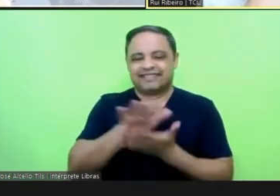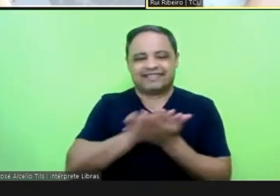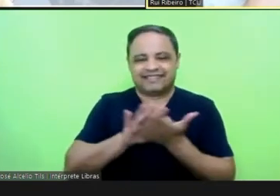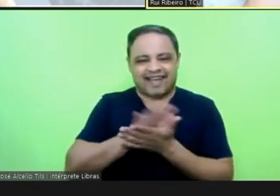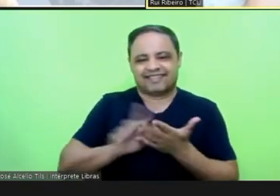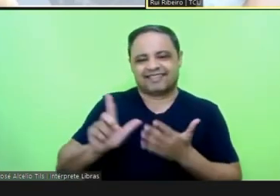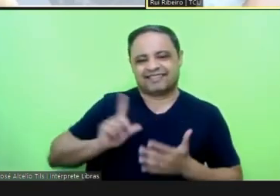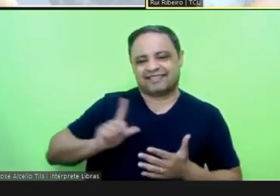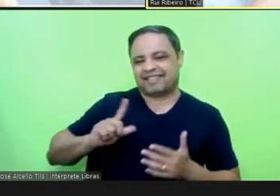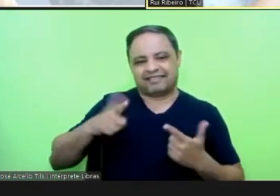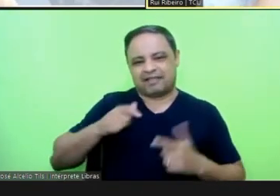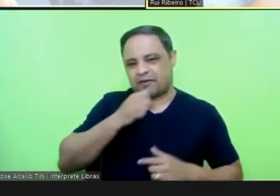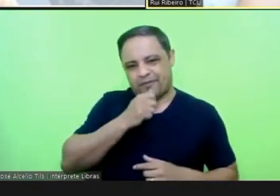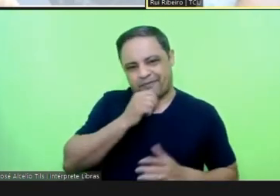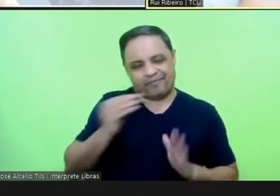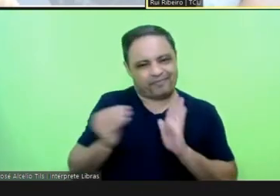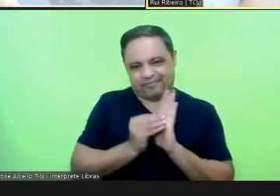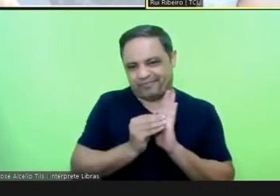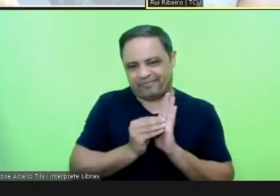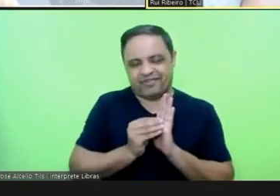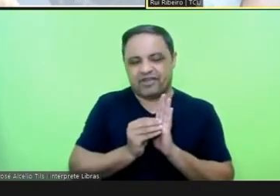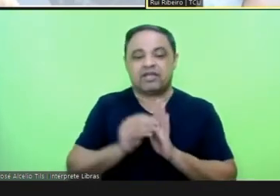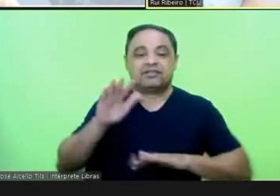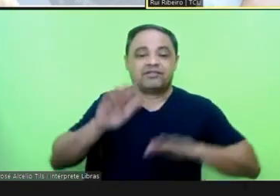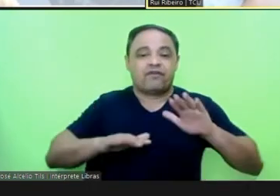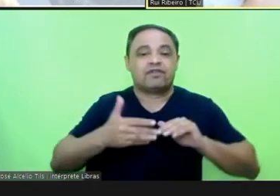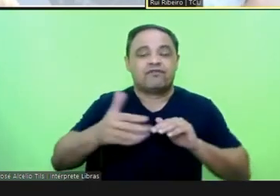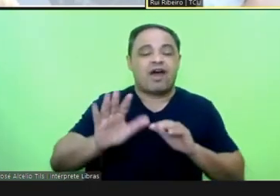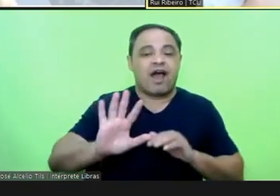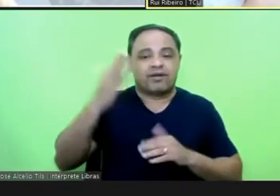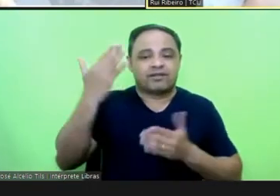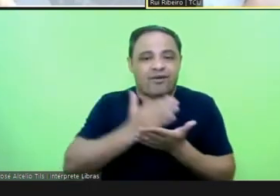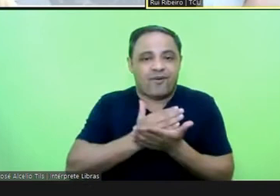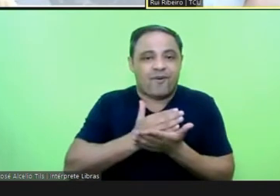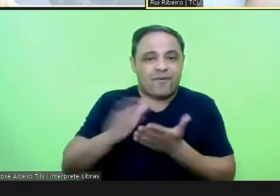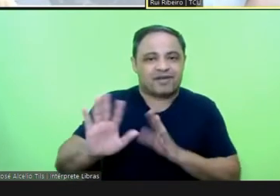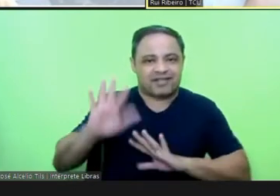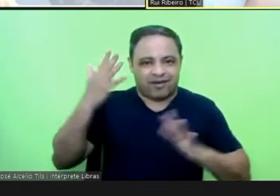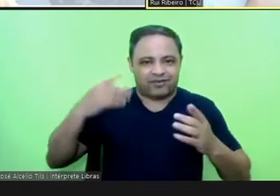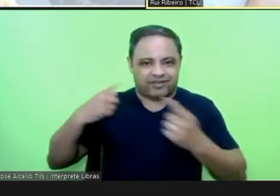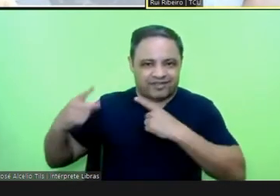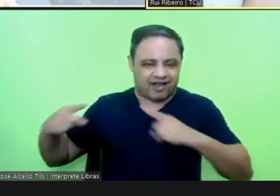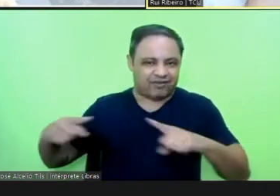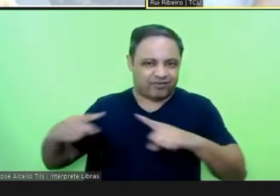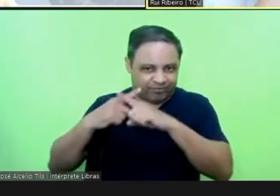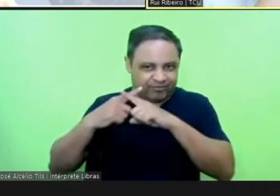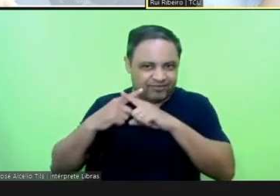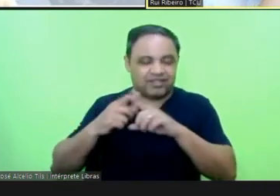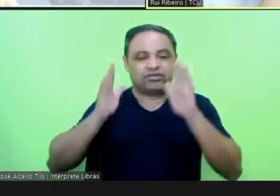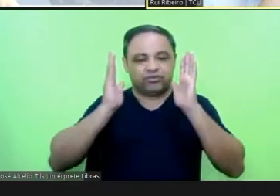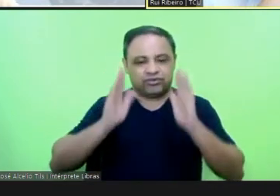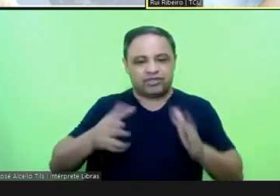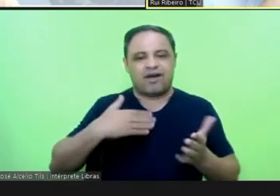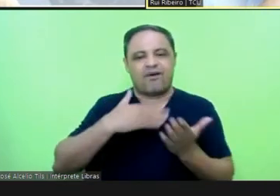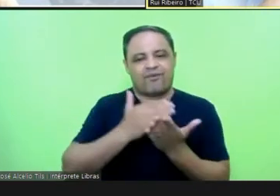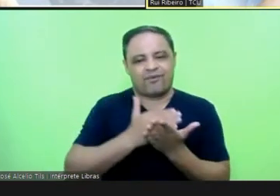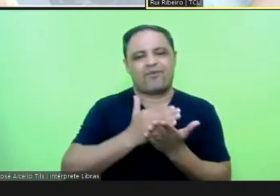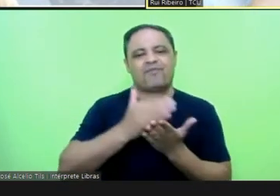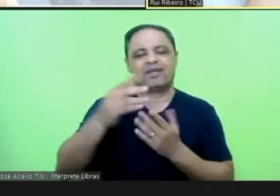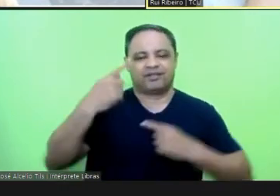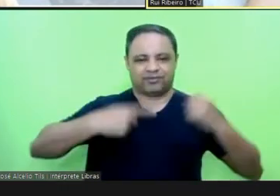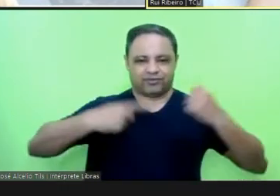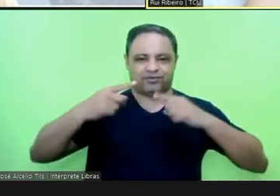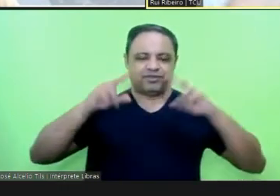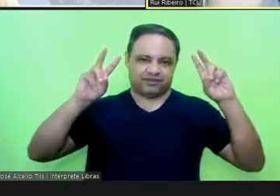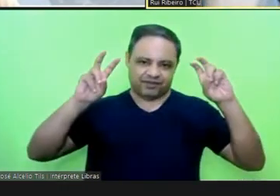ainda positivado. Provavelmente o que vai acontecer, quando começarem a acontecer os primeiros, a gente vai começar a discutir esse tema.